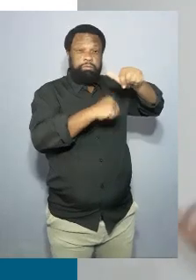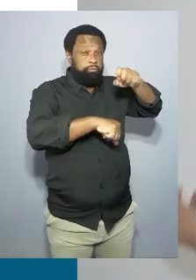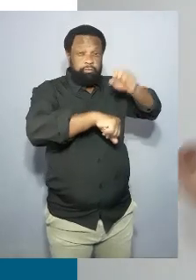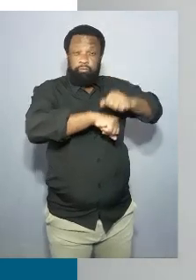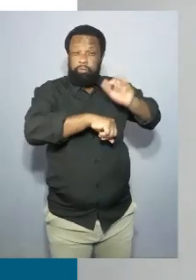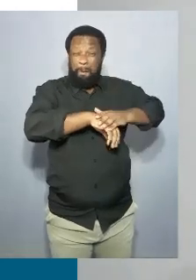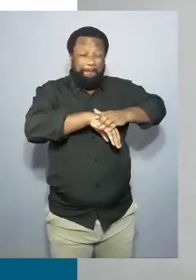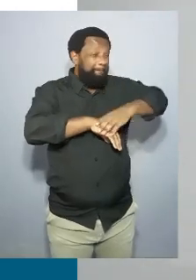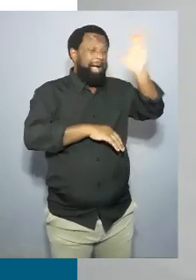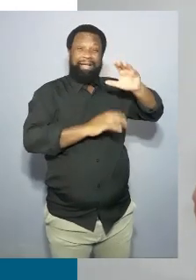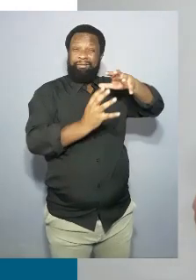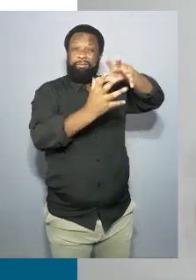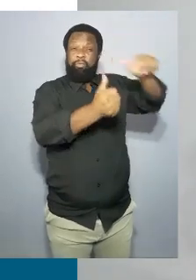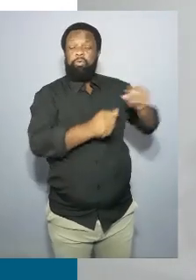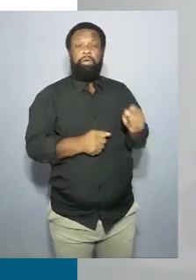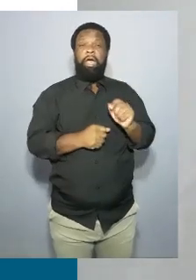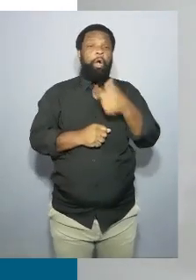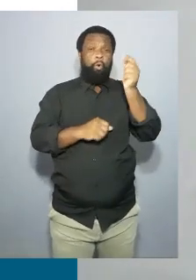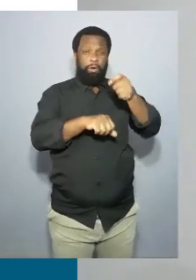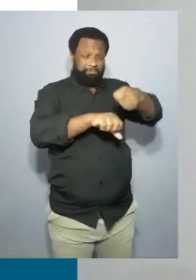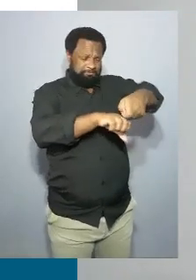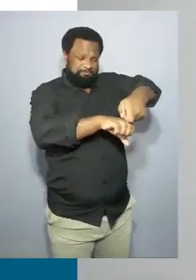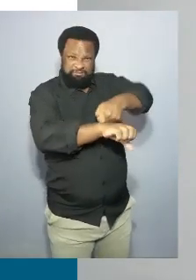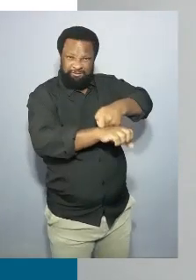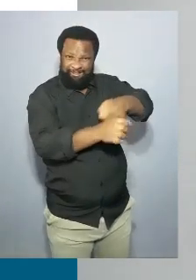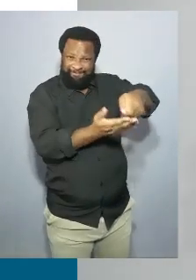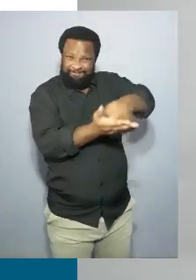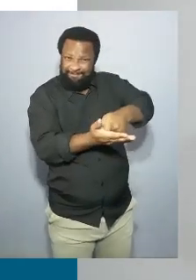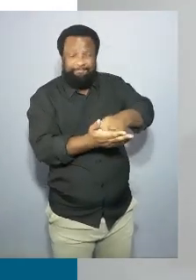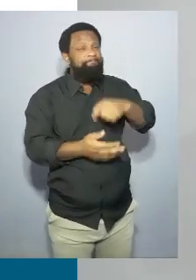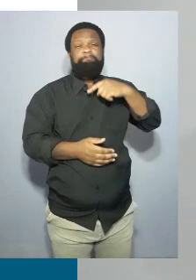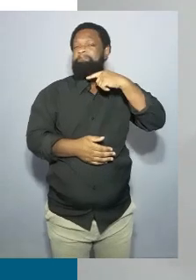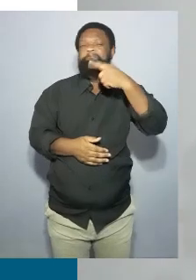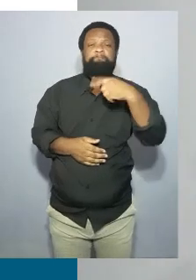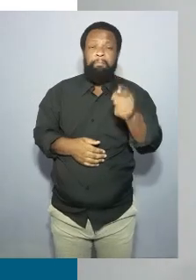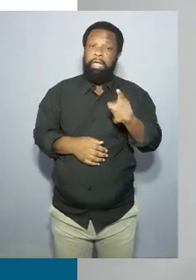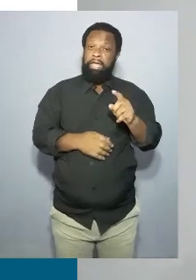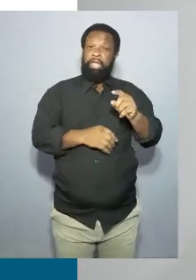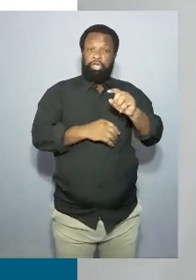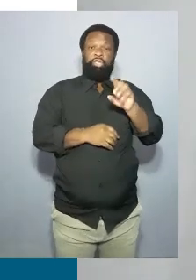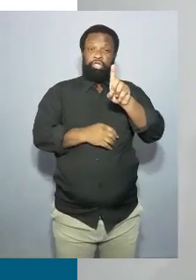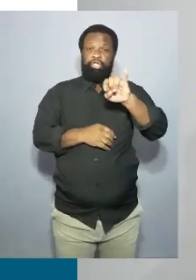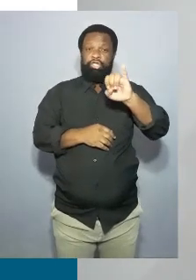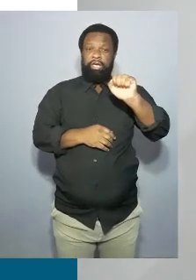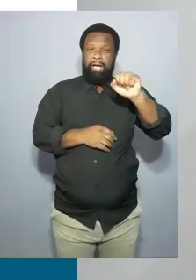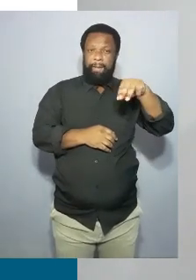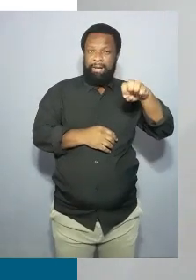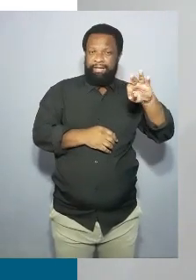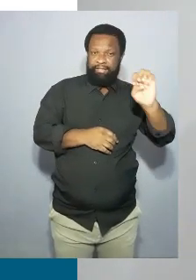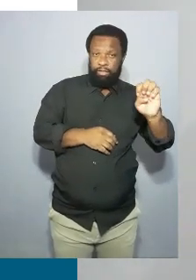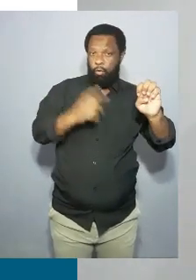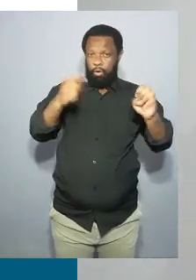nada risca um diamante, somente outro diamante pode riscar um diamante. Então, dureza